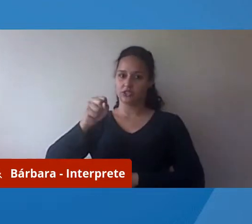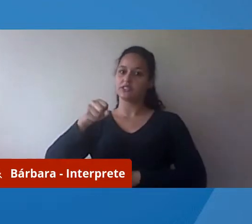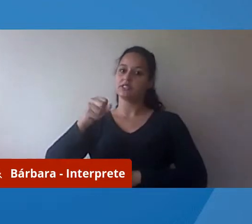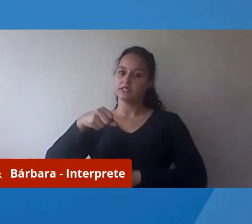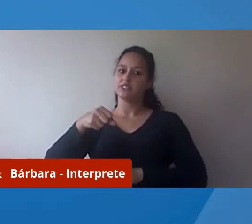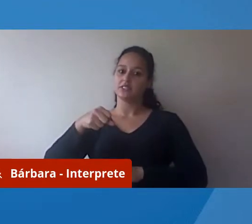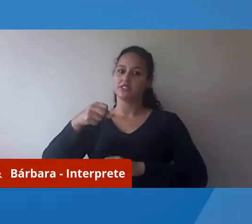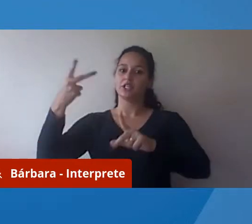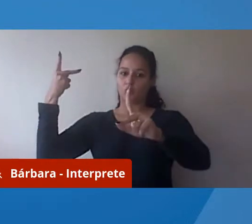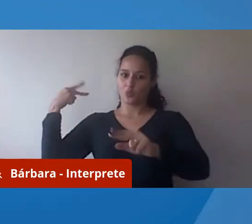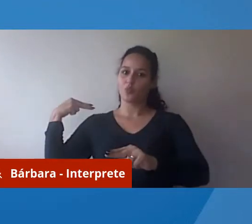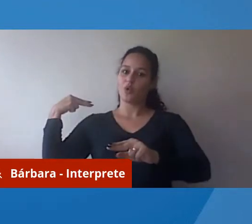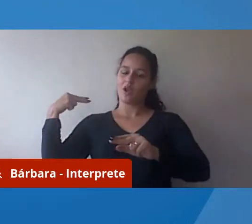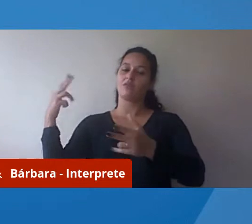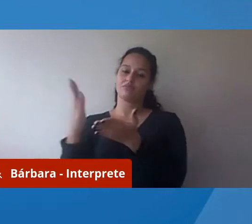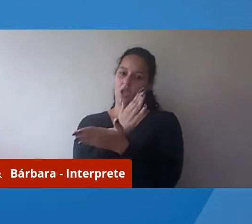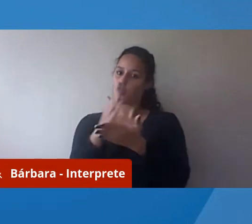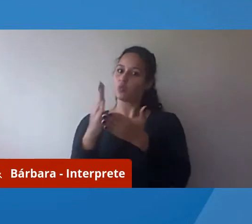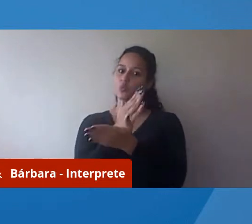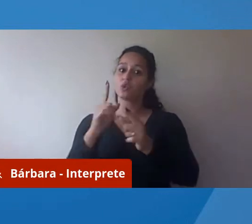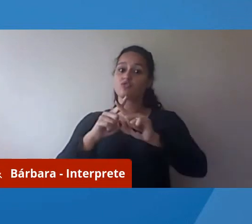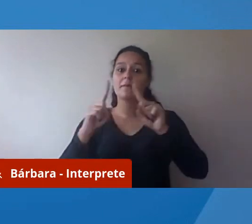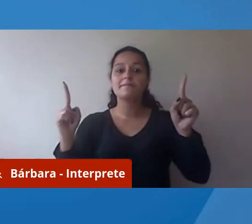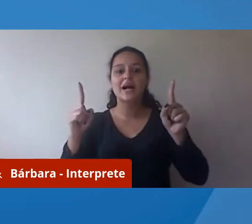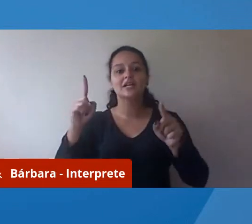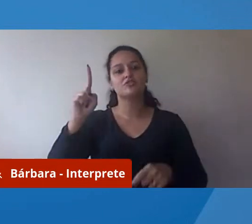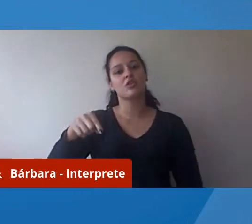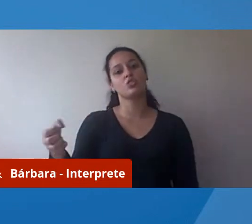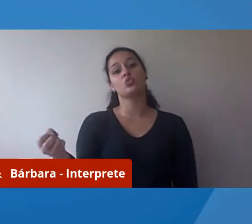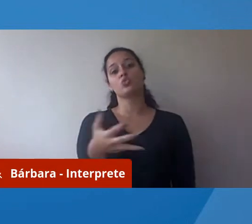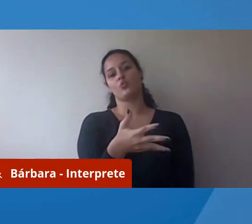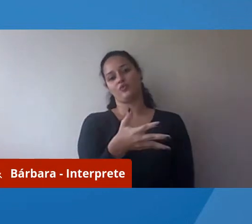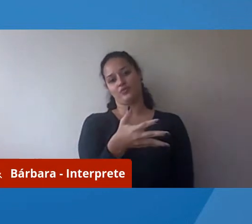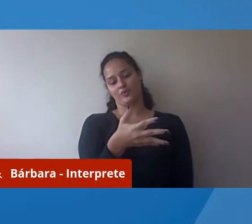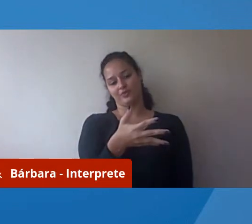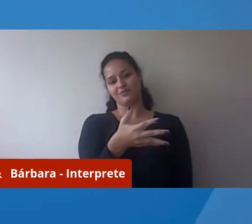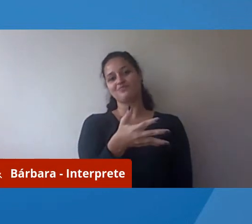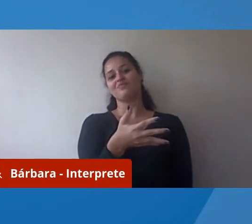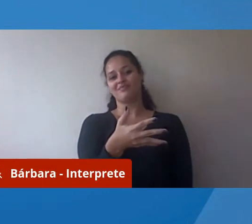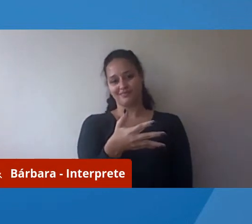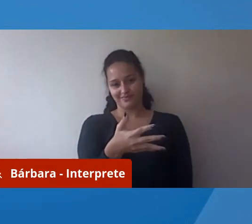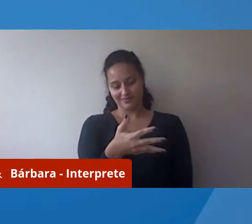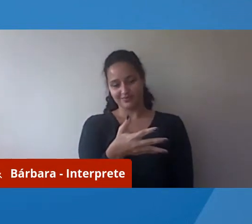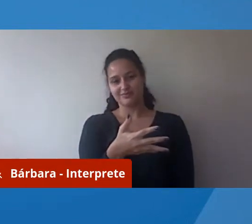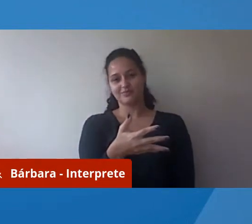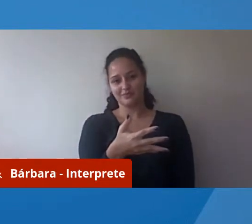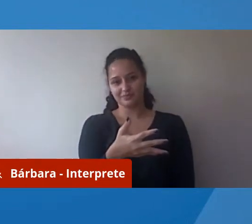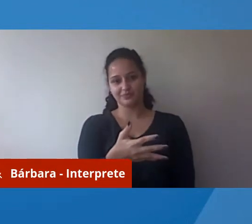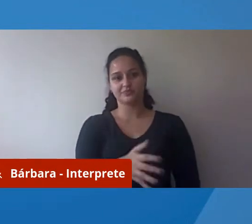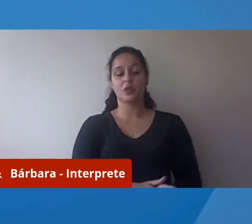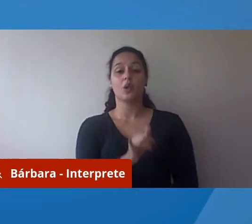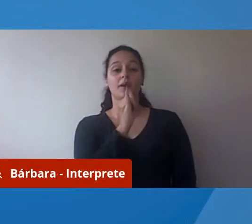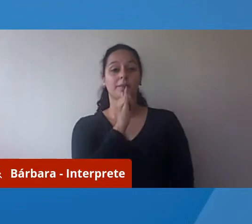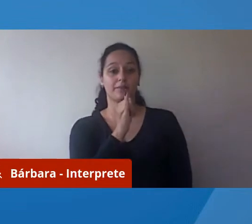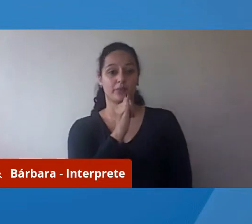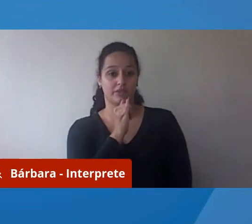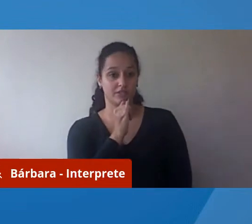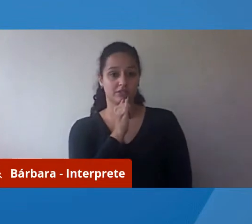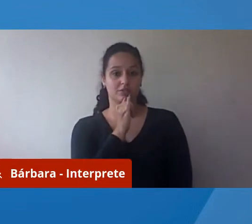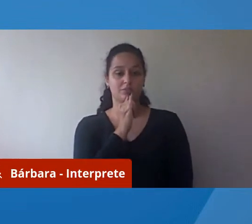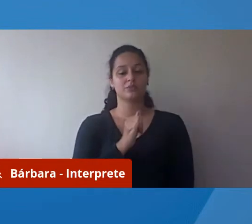do passado, dos anos 30. Mas é algo novo. Né? Por exemplo, Donald